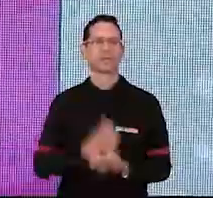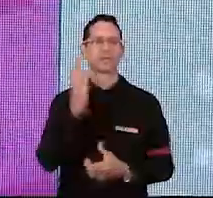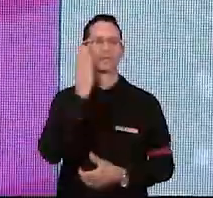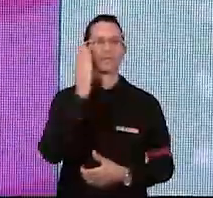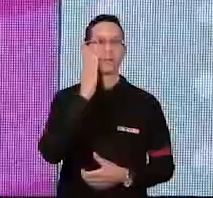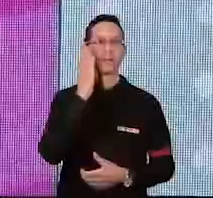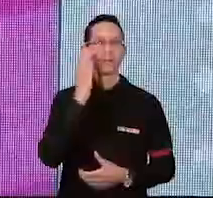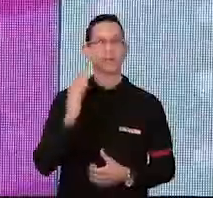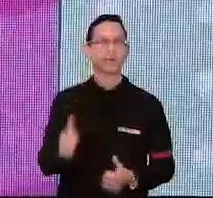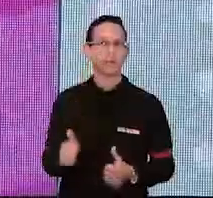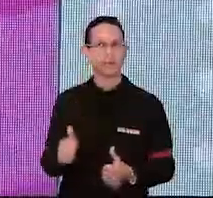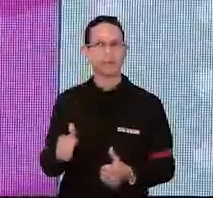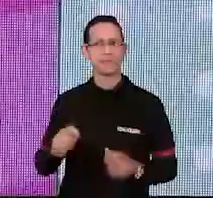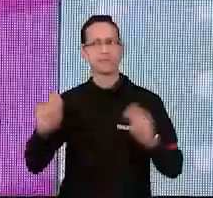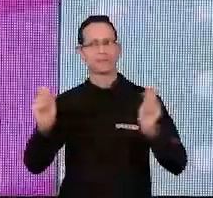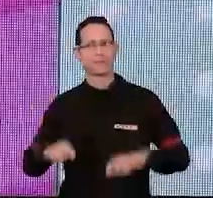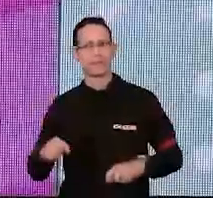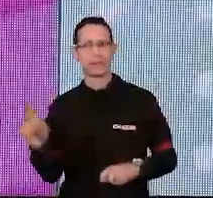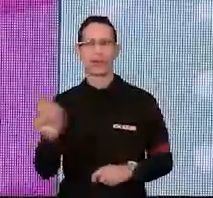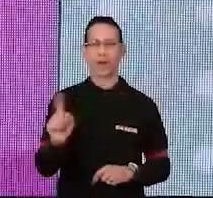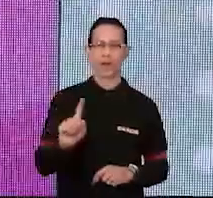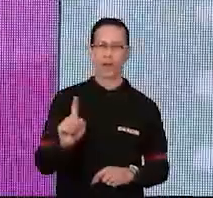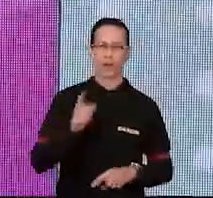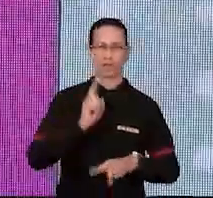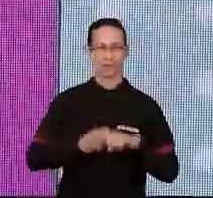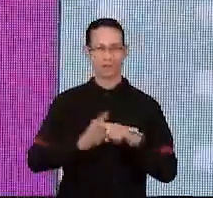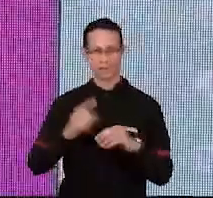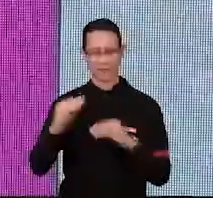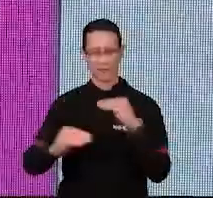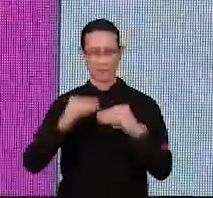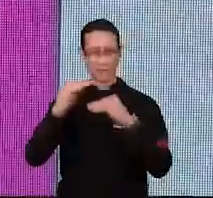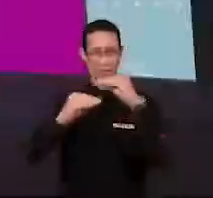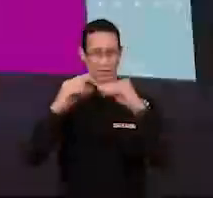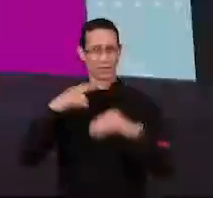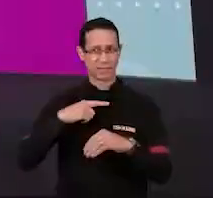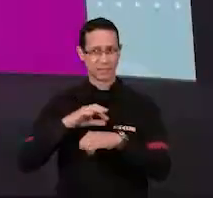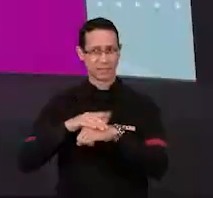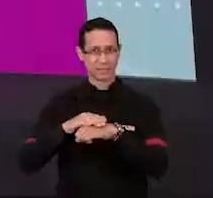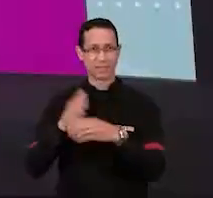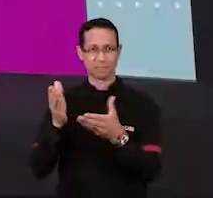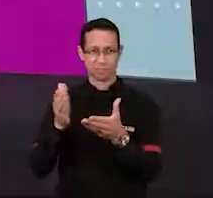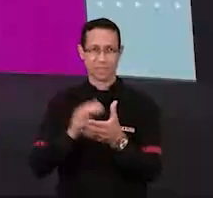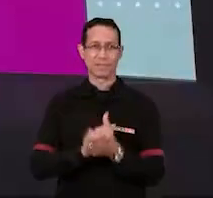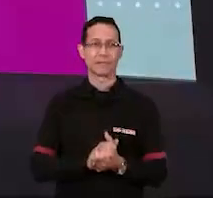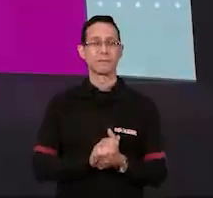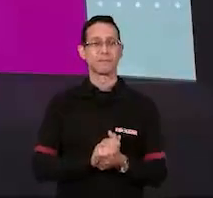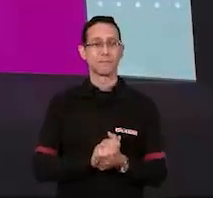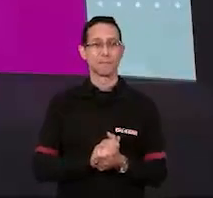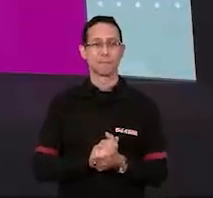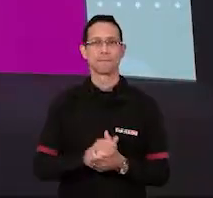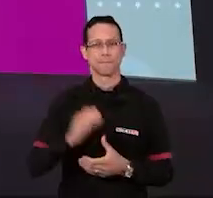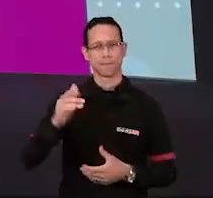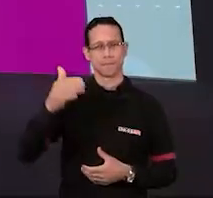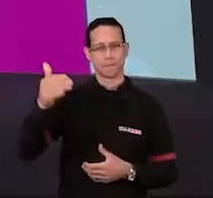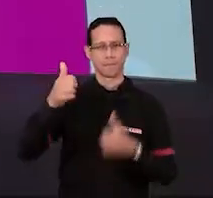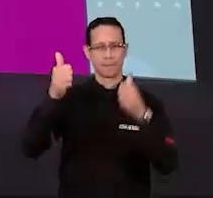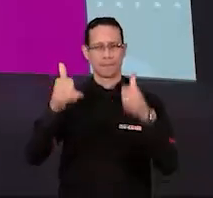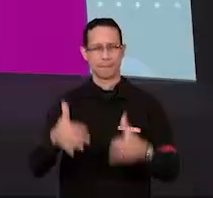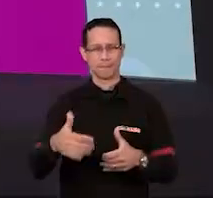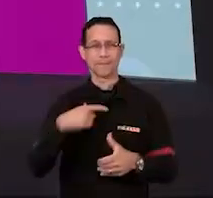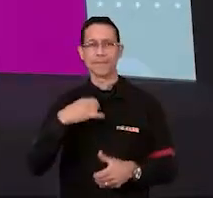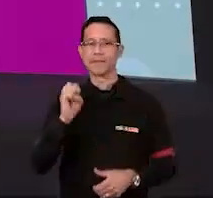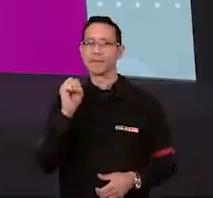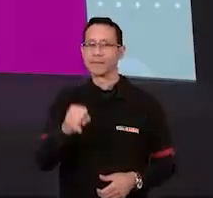eu jogo a toalha. Porque se você tiver uma evolução, né, vamos falar de colisteatoma mais à frente, mas se por acaso essa bula